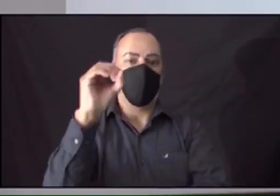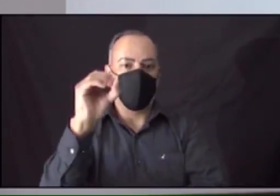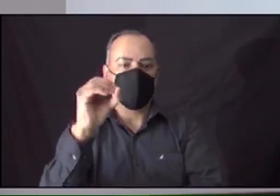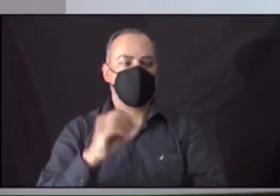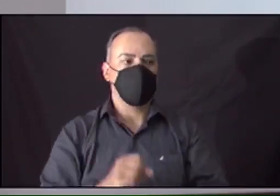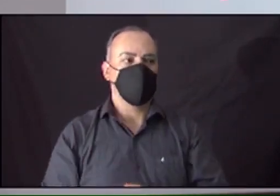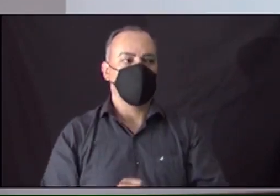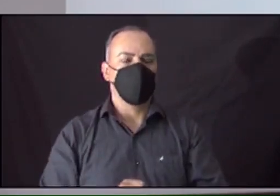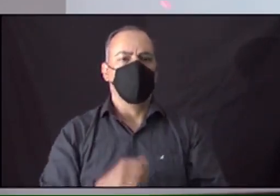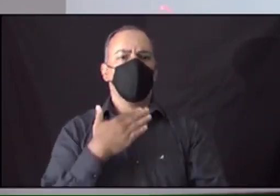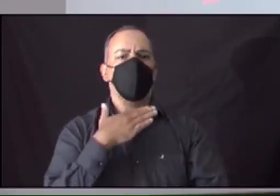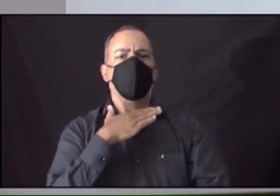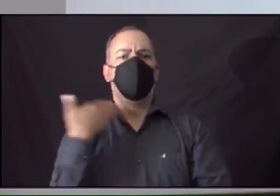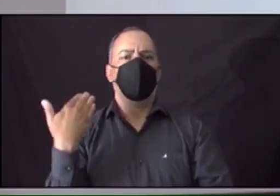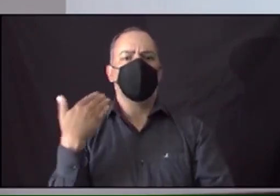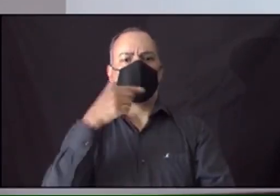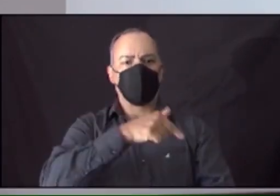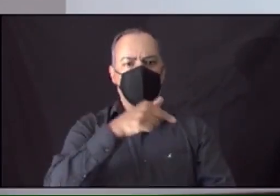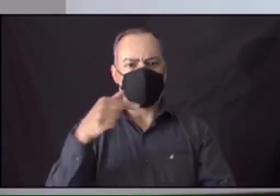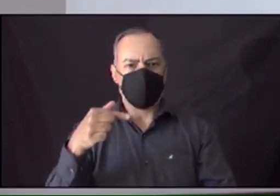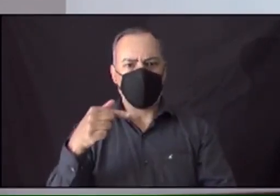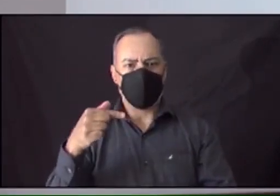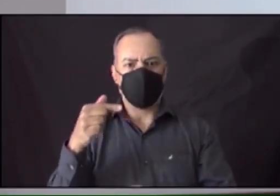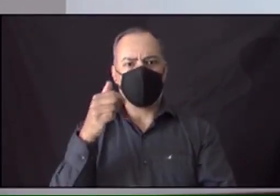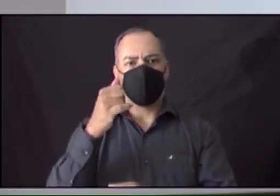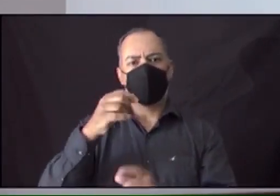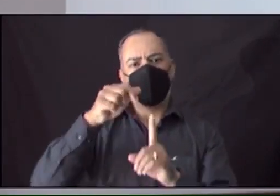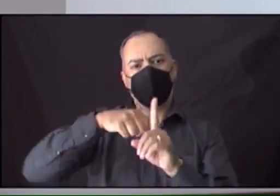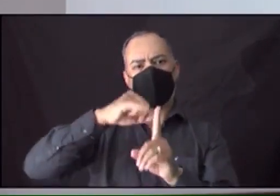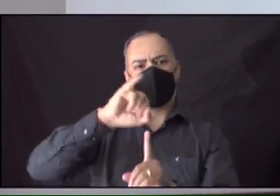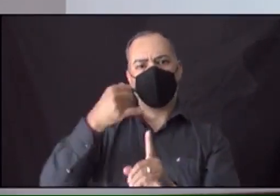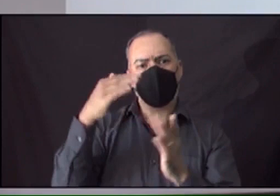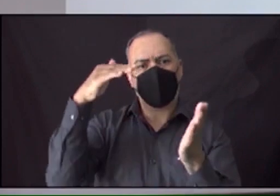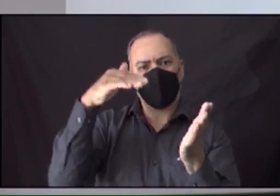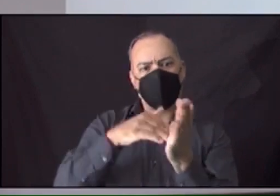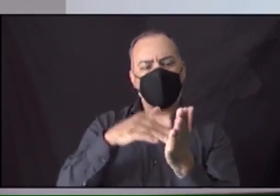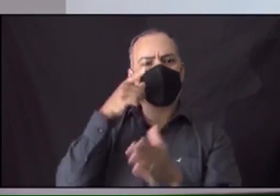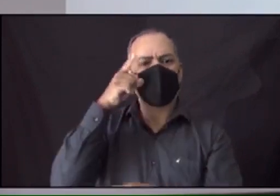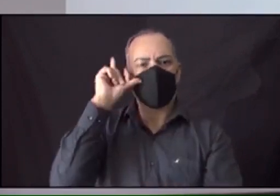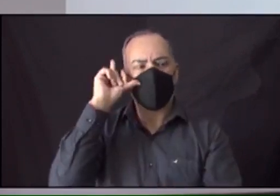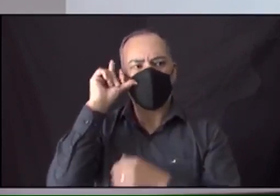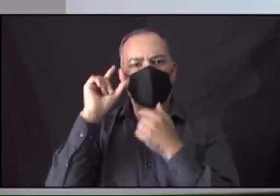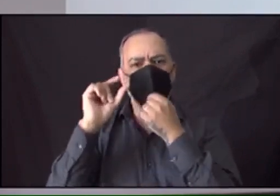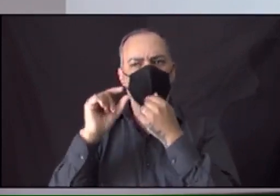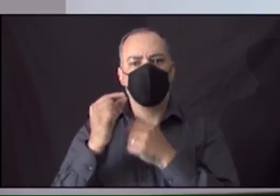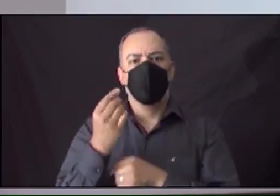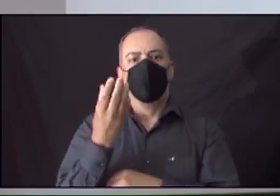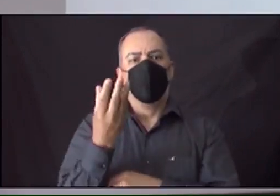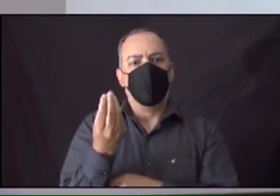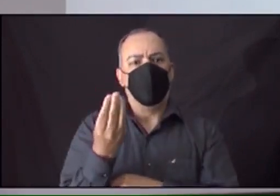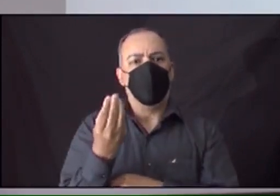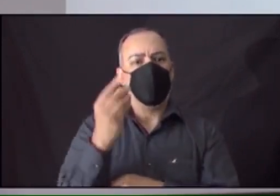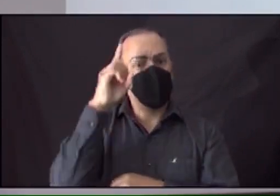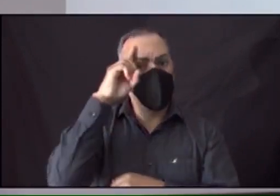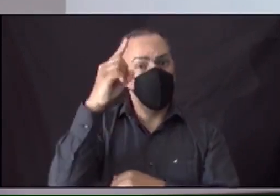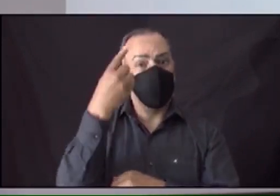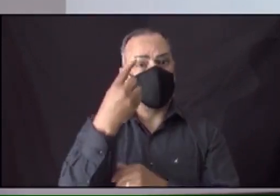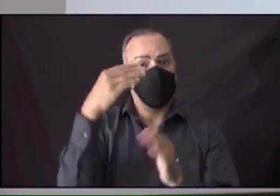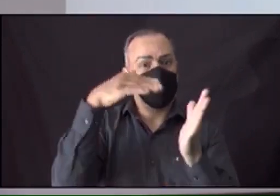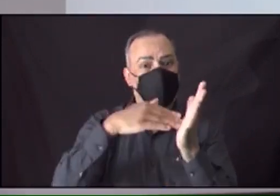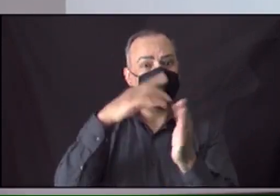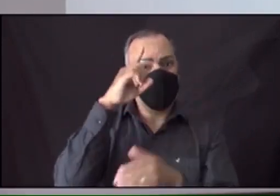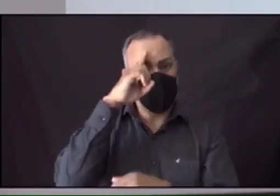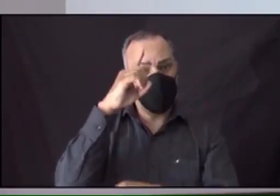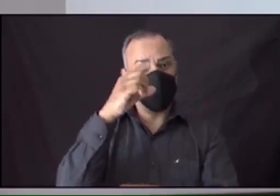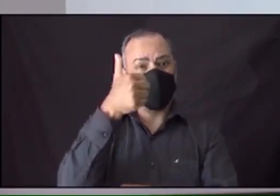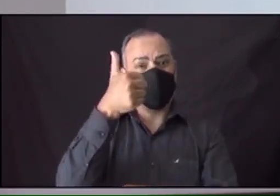Os óbitos por semana, de janeiro até ontem, então, nós tivemos o nosso maior pico do dia 1º ao dia 14, onde